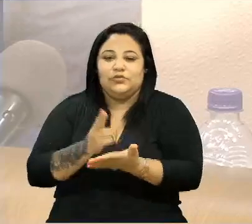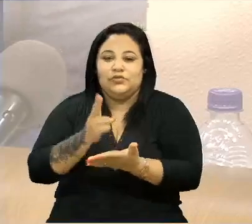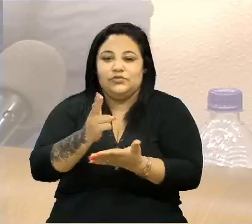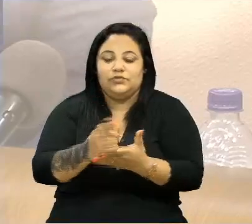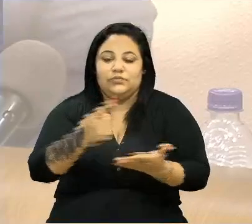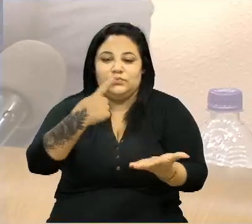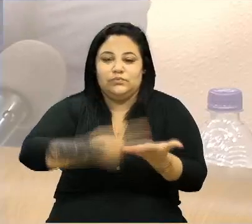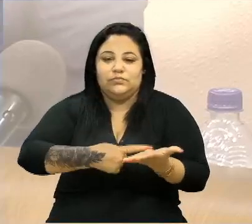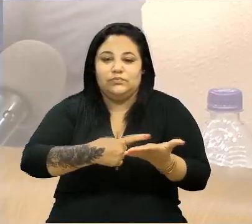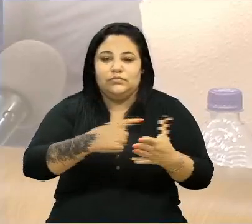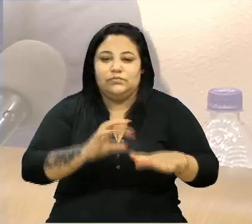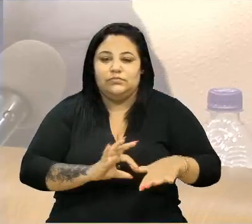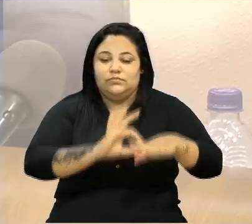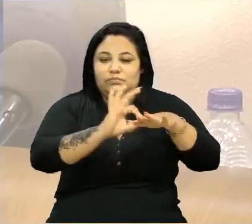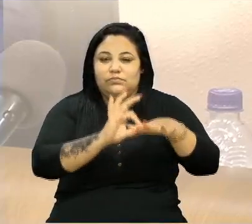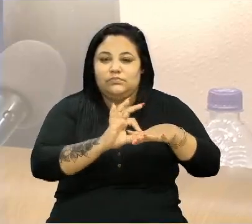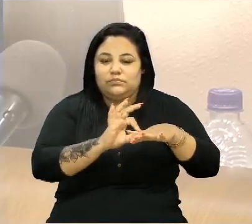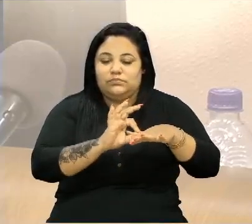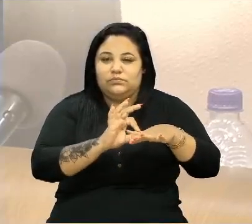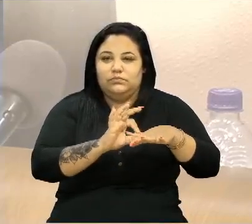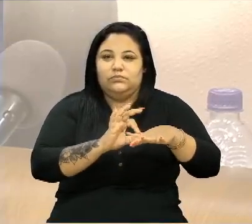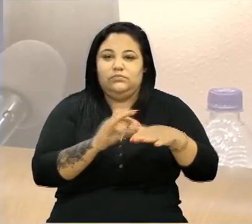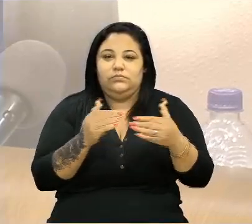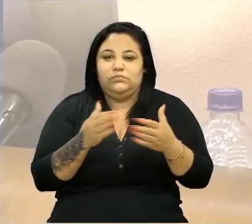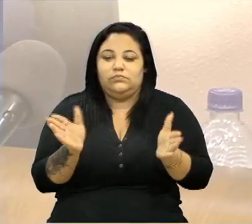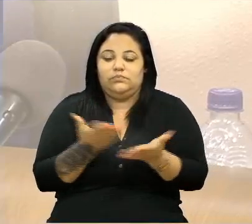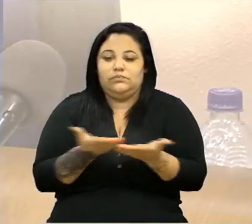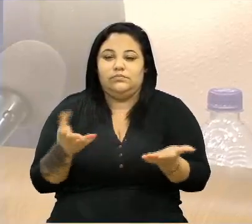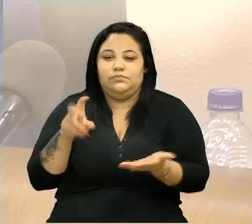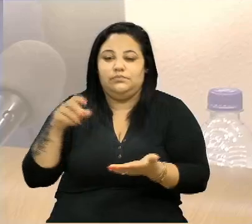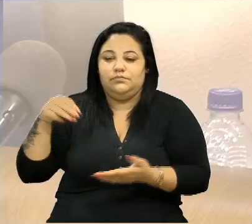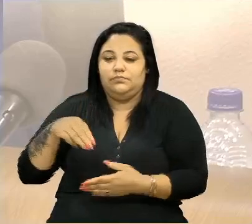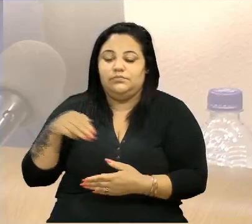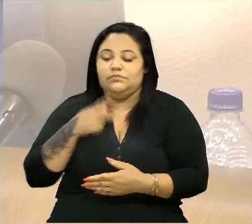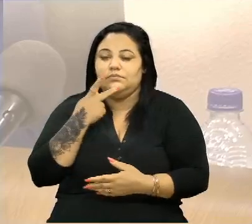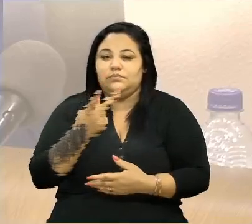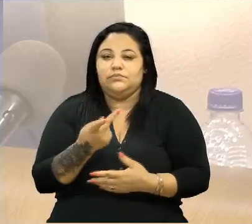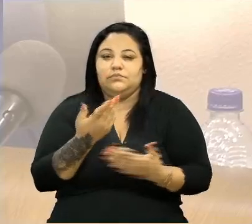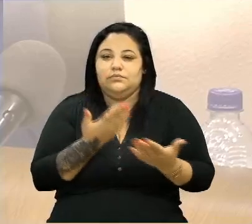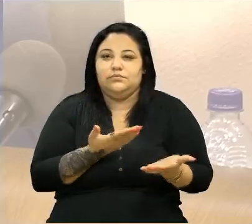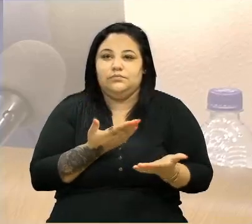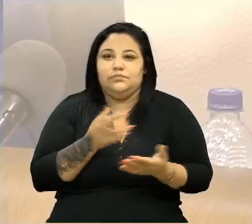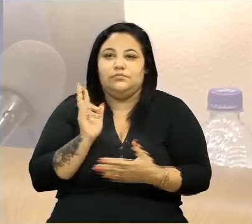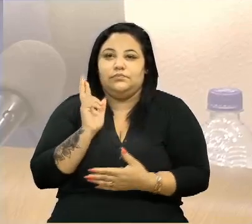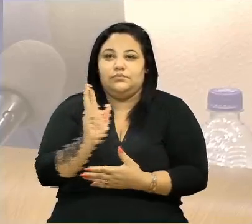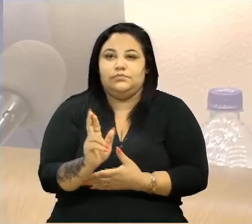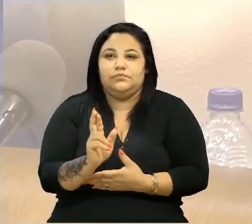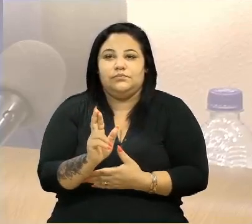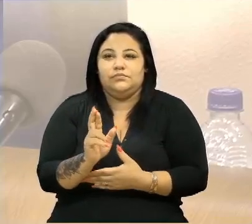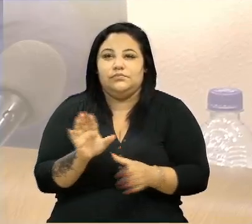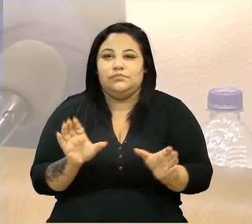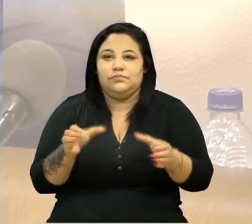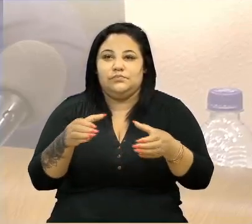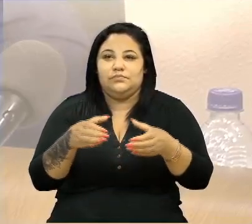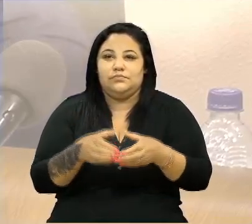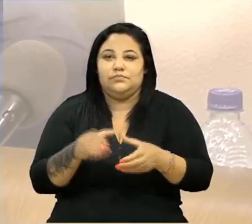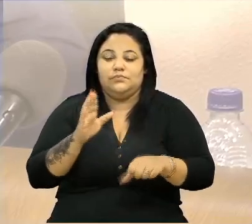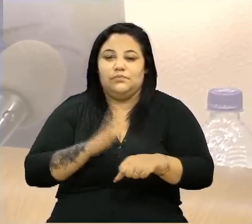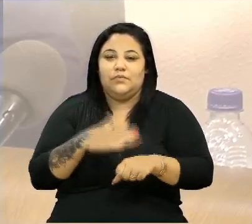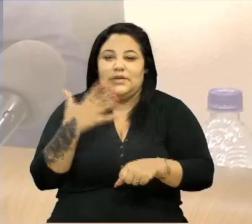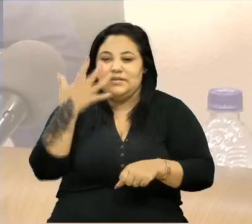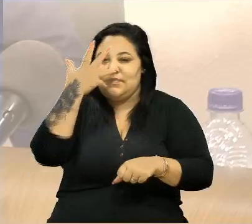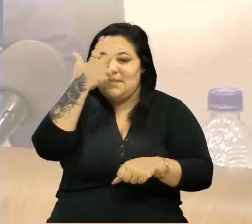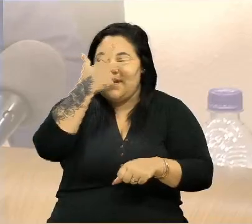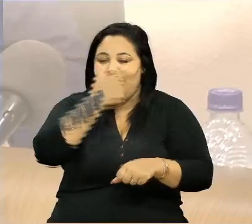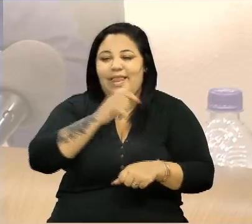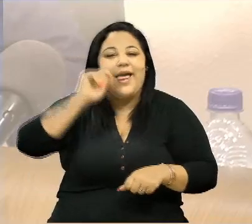Dos líderes, essa sessão ordinária abre espaço agora de 5 minutos para a manifestação de representante da Corte da Mais Bela Negra